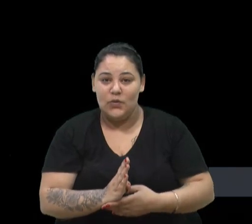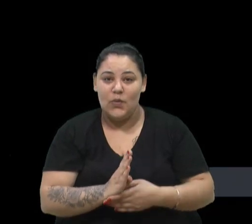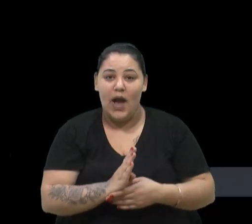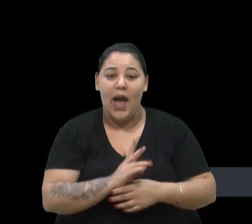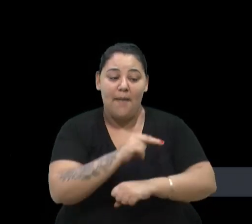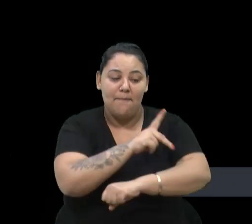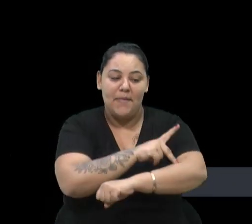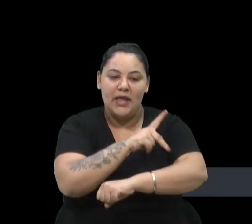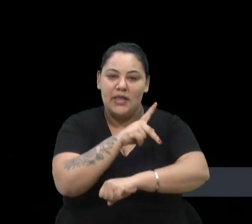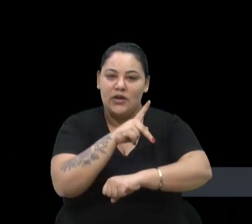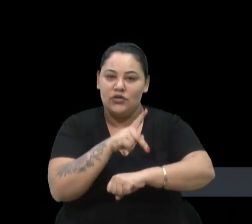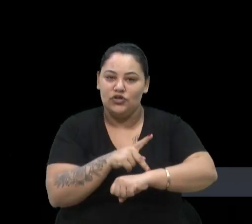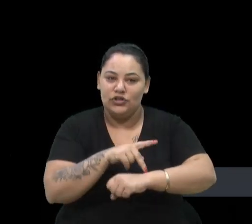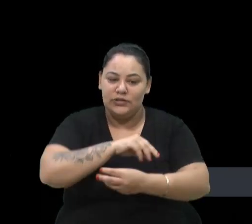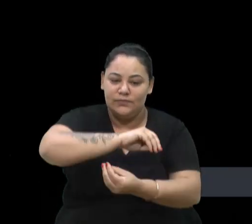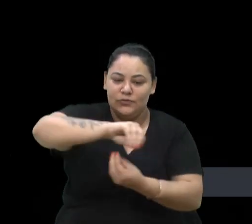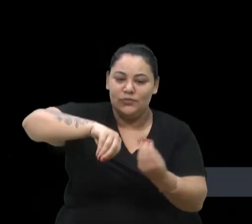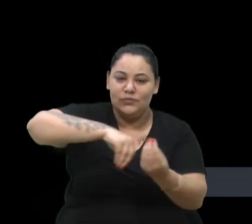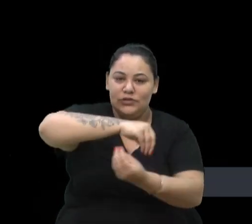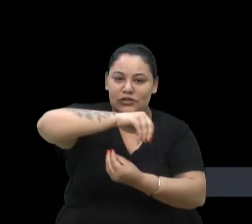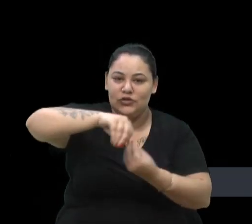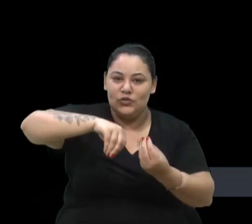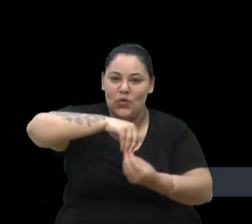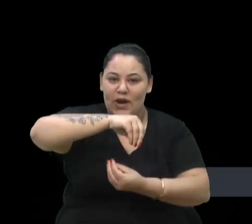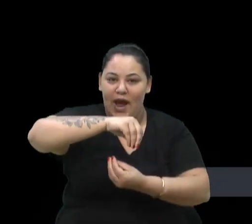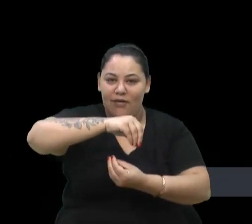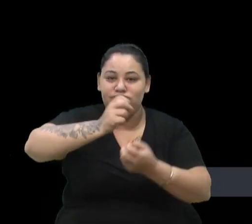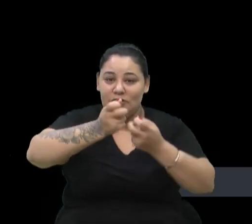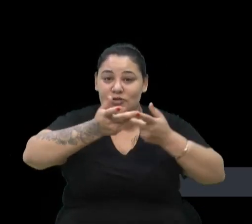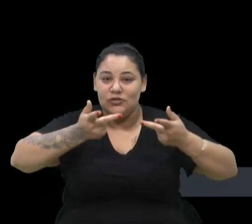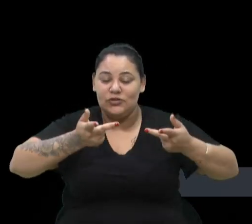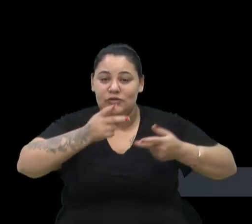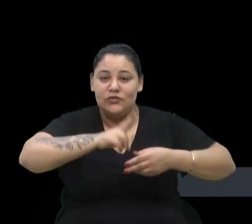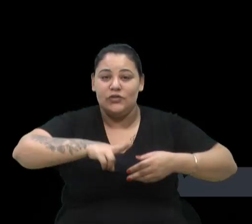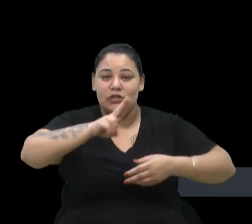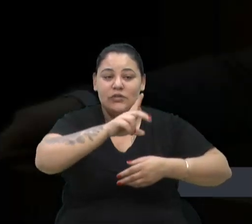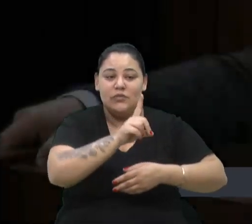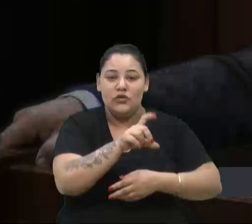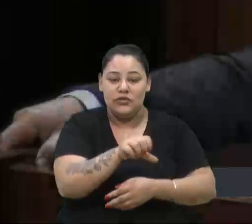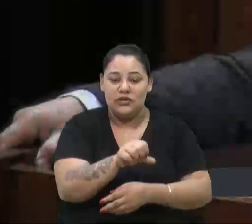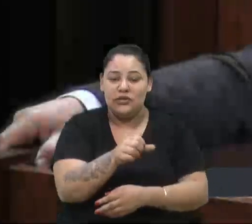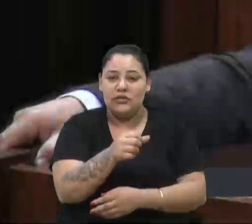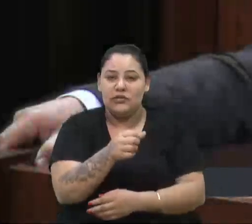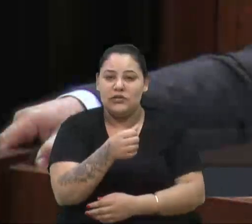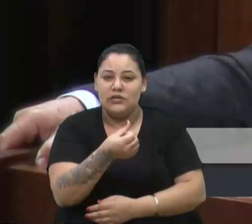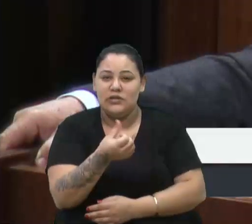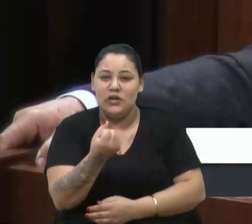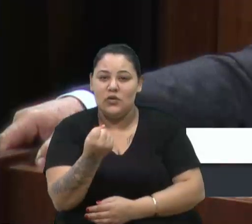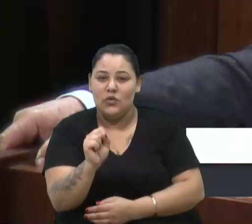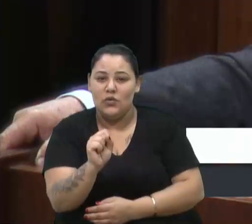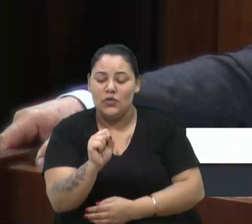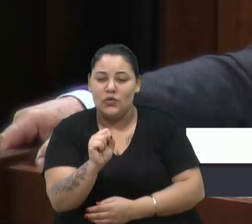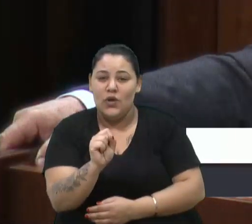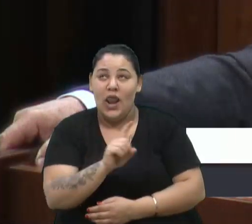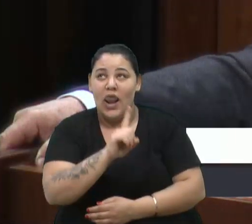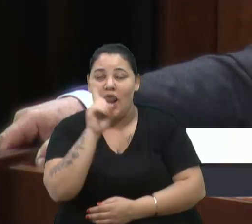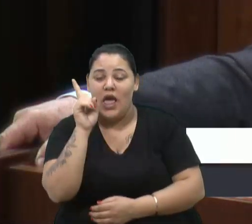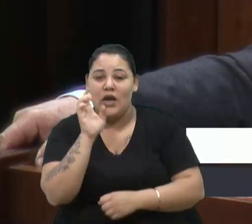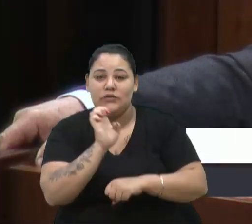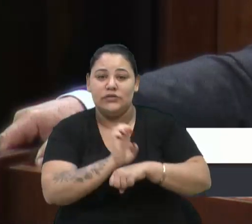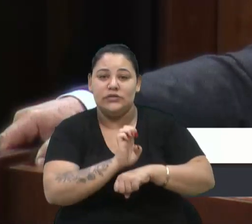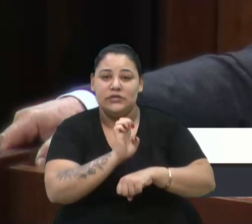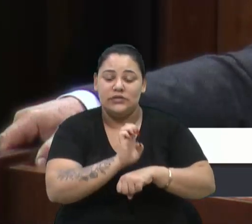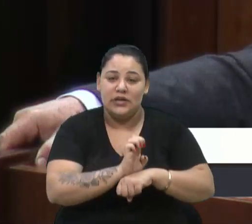aplicada pela primeira vez em 1968 no estado do Espírito Santo hoje